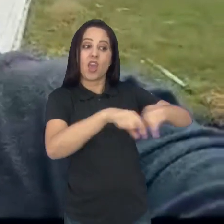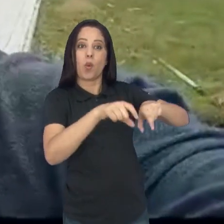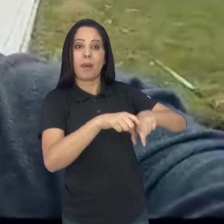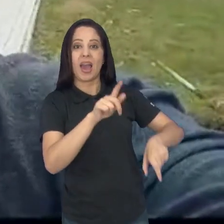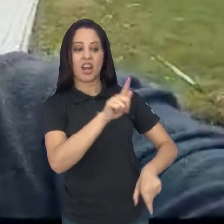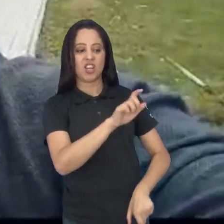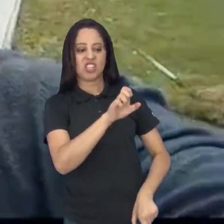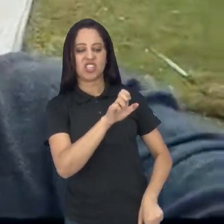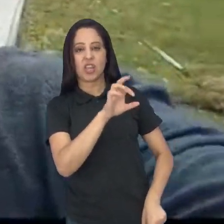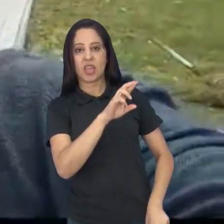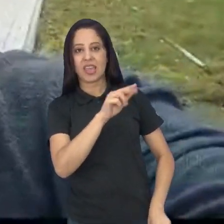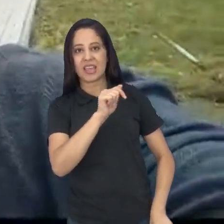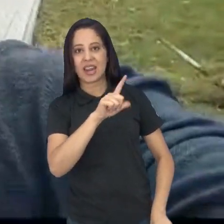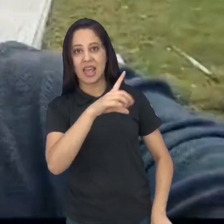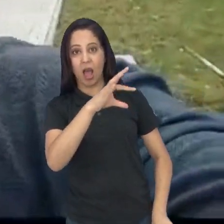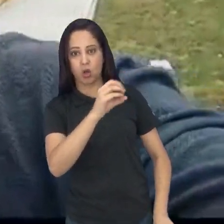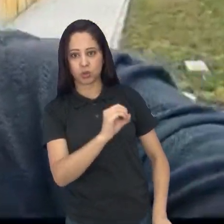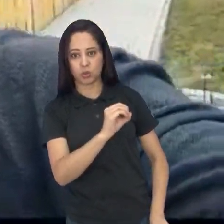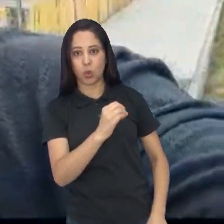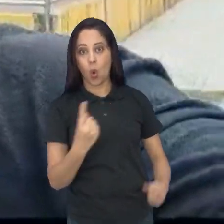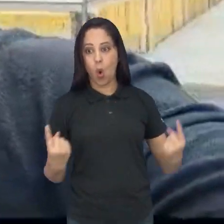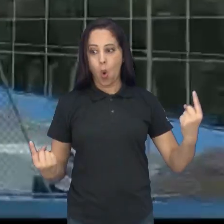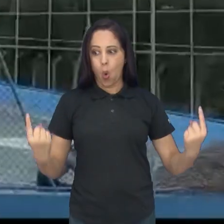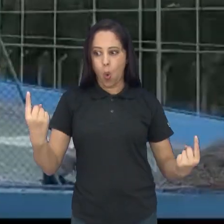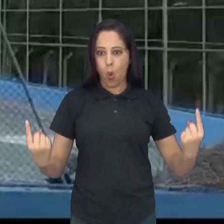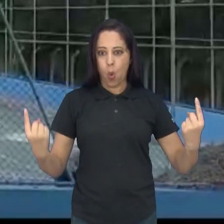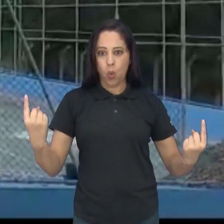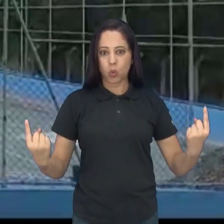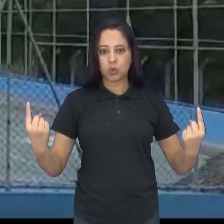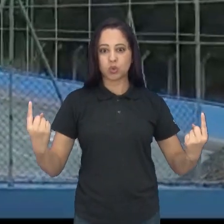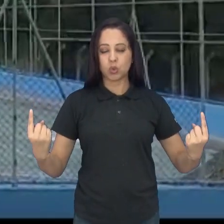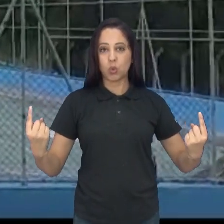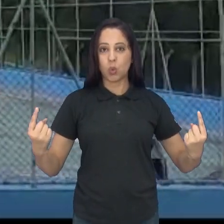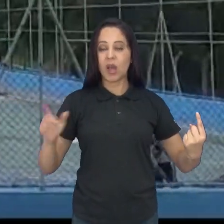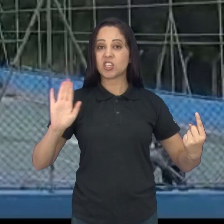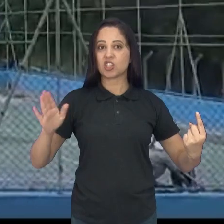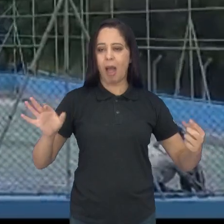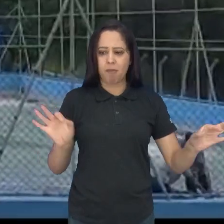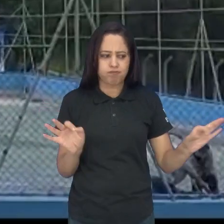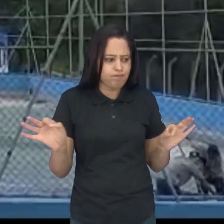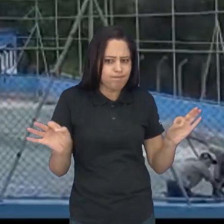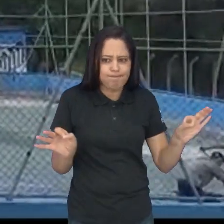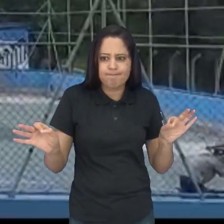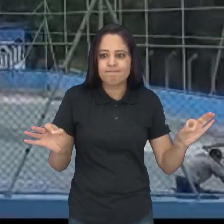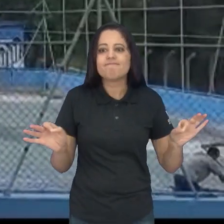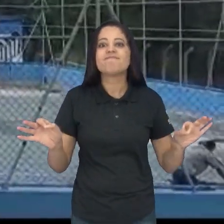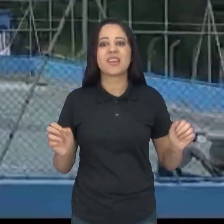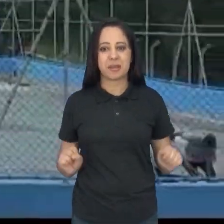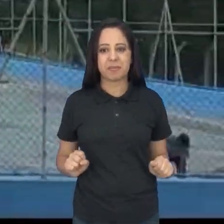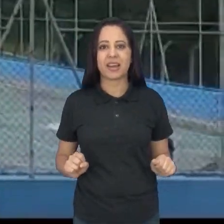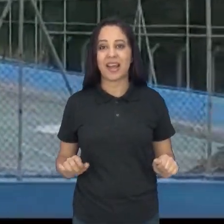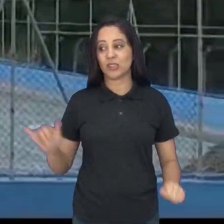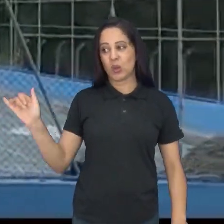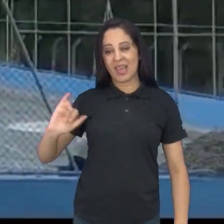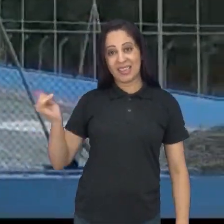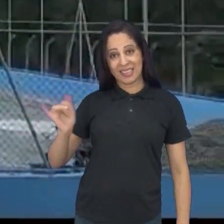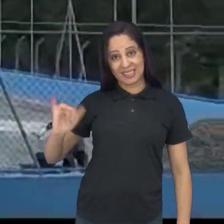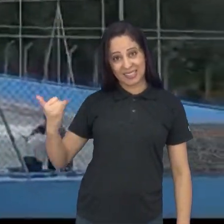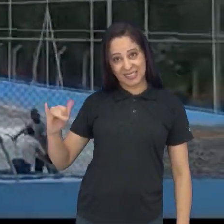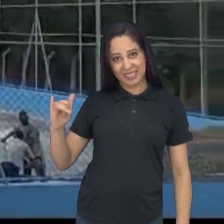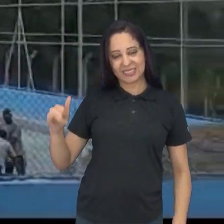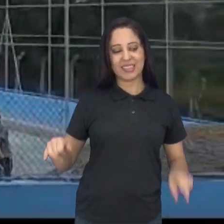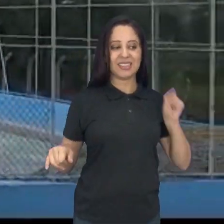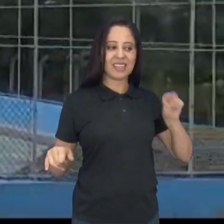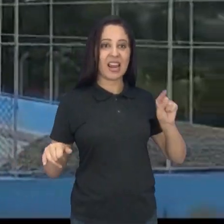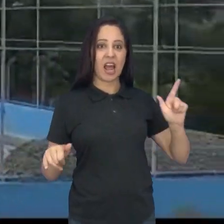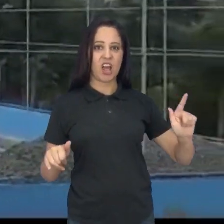Geraldo. Duas quadras já estão em andamentos para se trocar o piso. Tanto do Alto de Santana quanto também